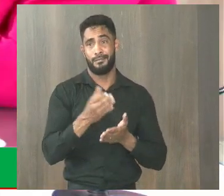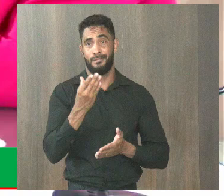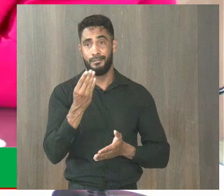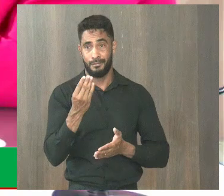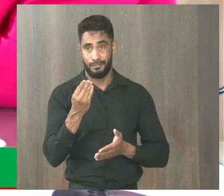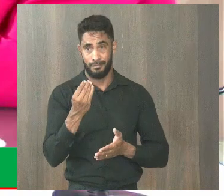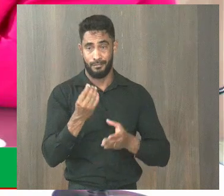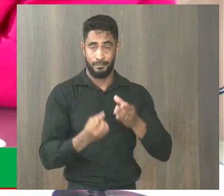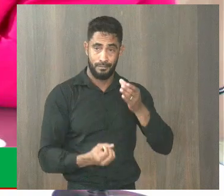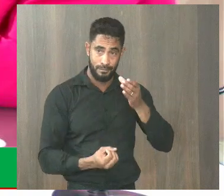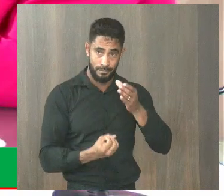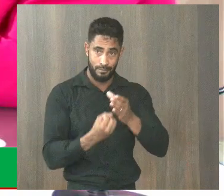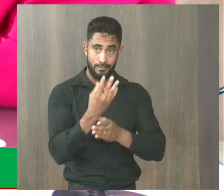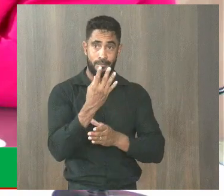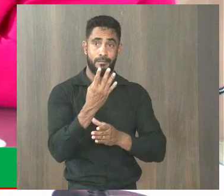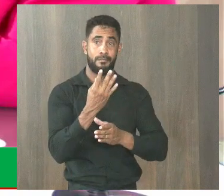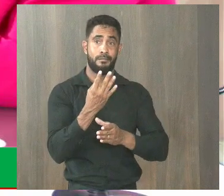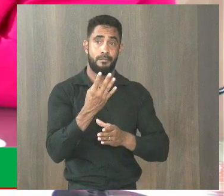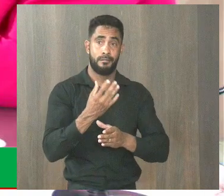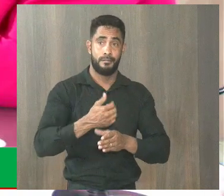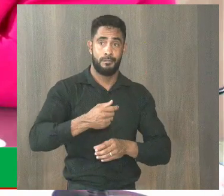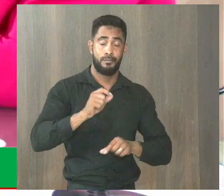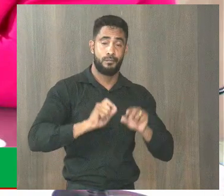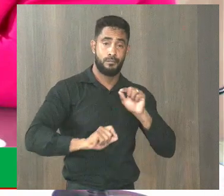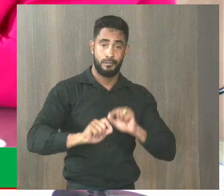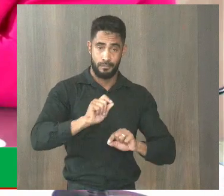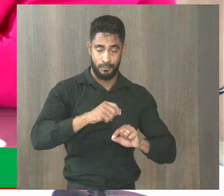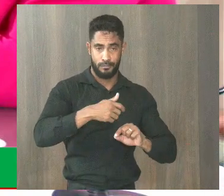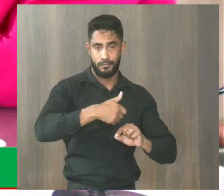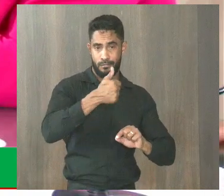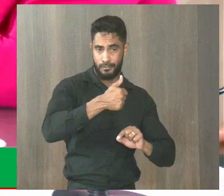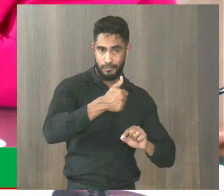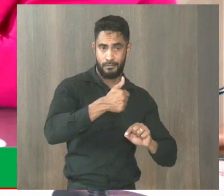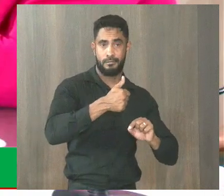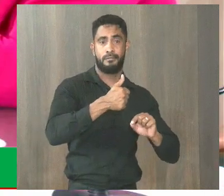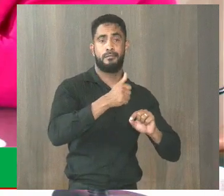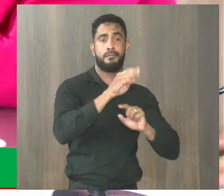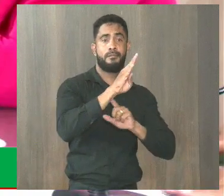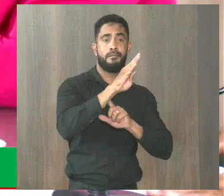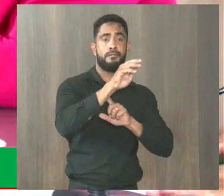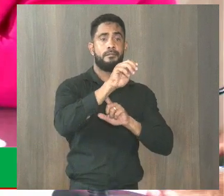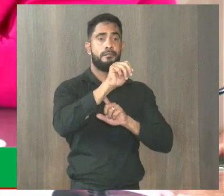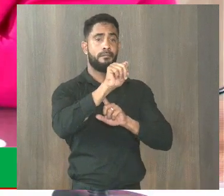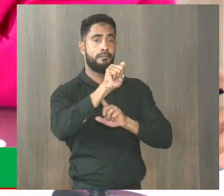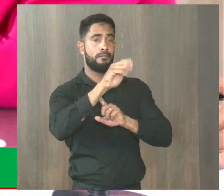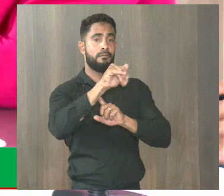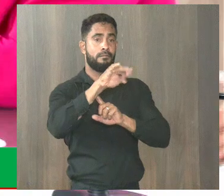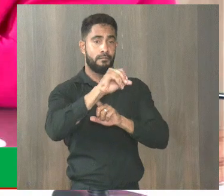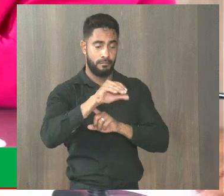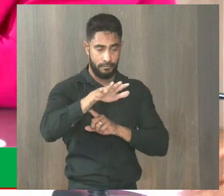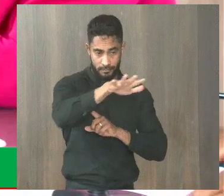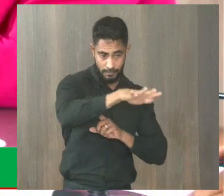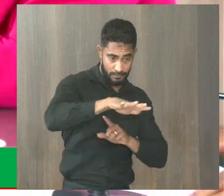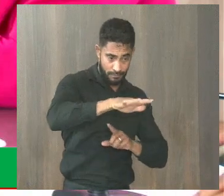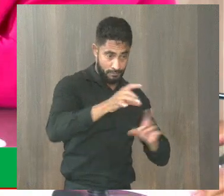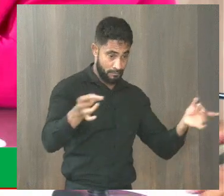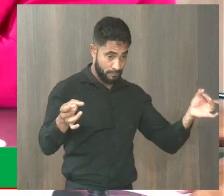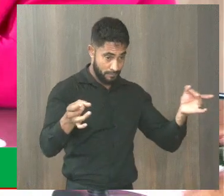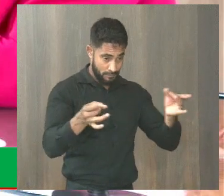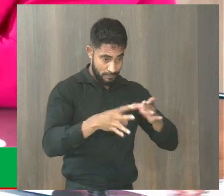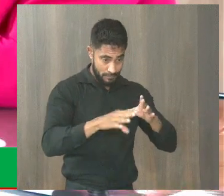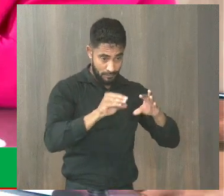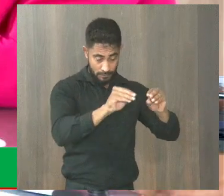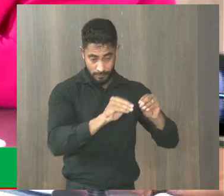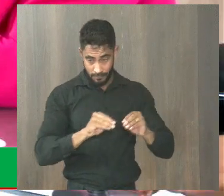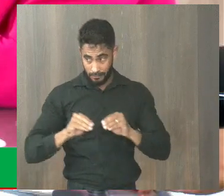eles criam, não é mesmo? Você vê que lá está boa, está Santa Terezinha, Barbosa, tudo numa região só. Terminou ali, você vai estendendo. Você já